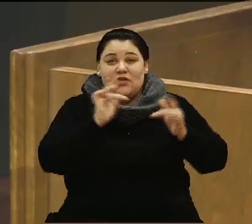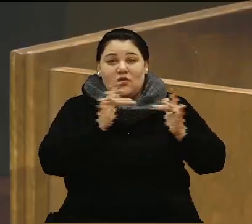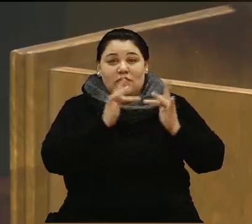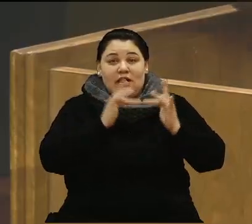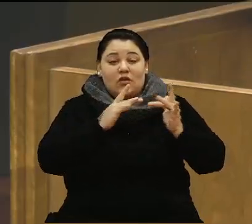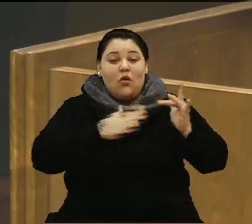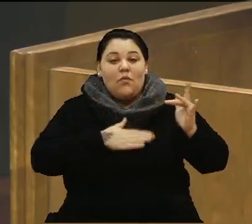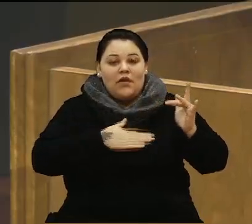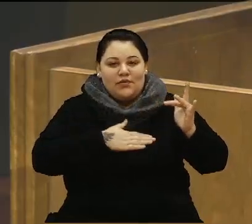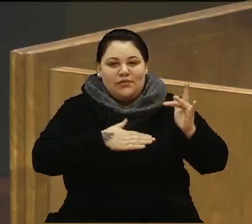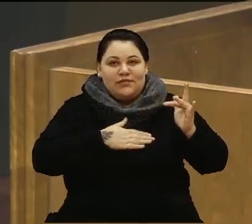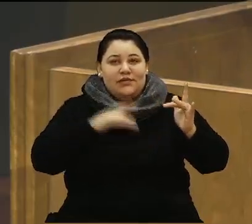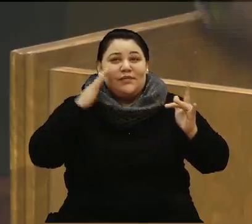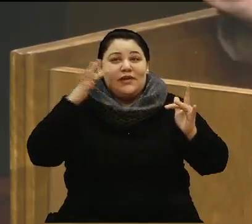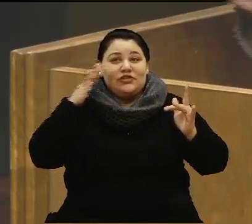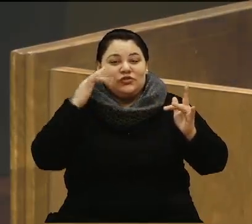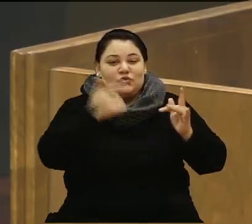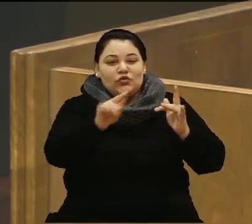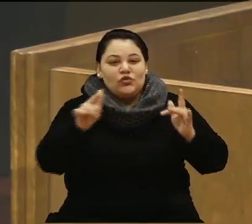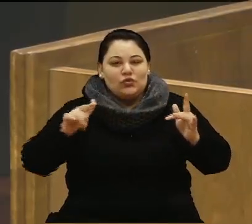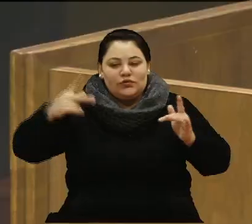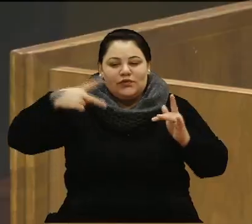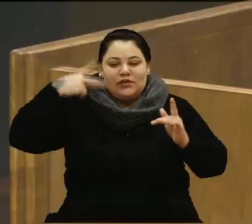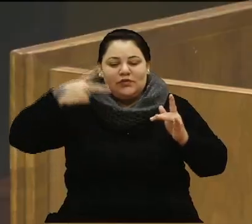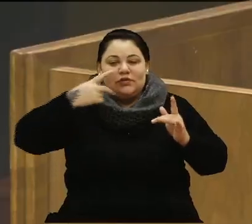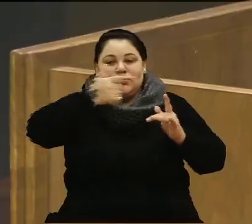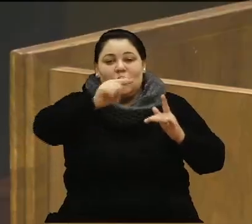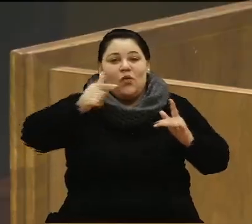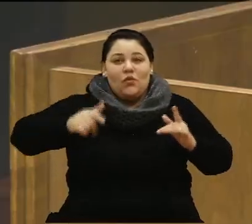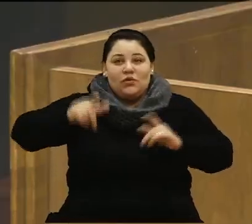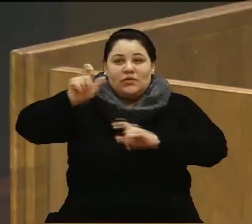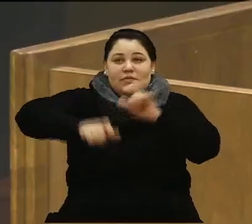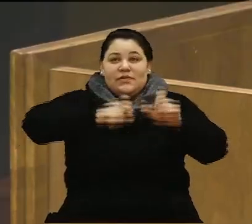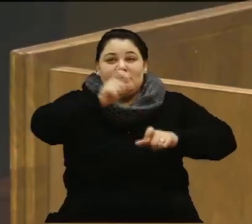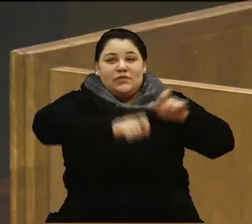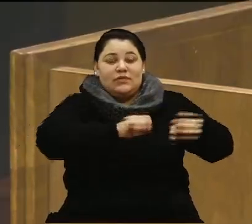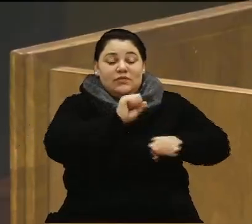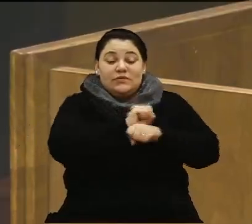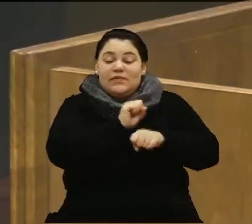imagine com os outros vereadores e com as outras pessoas que estão aguardando o